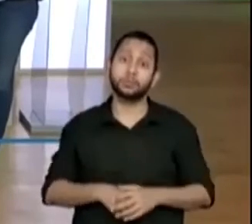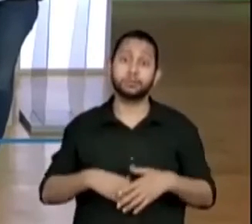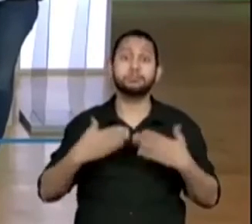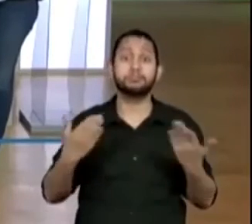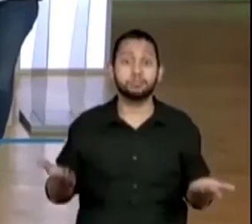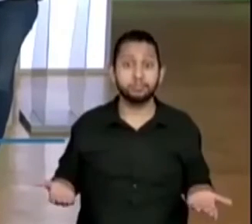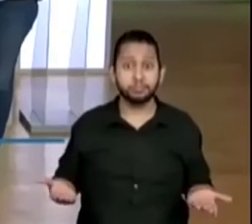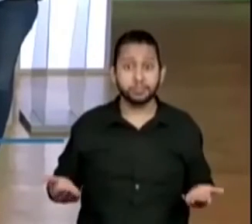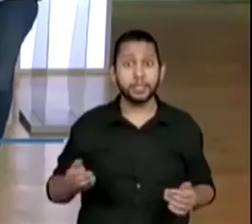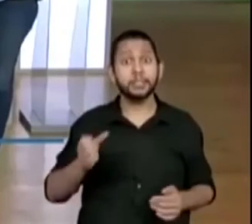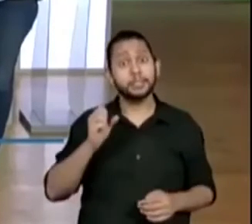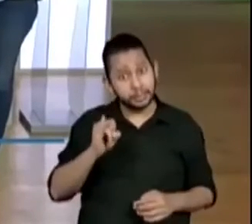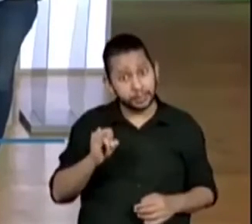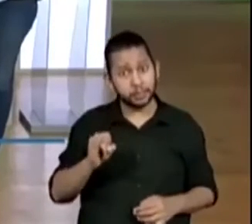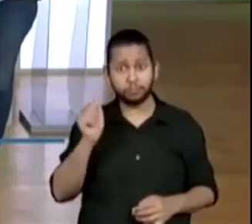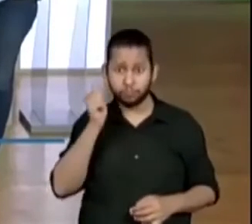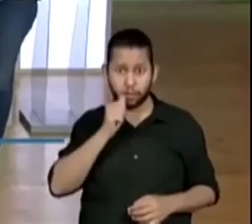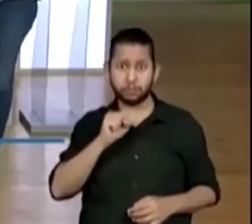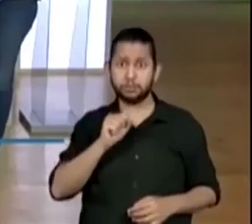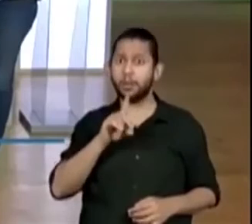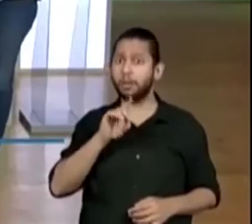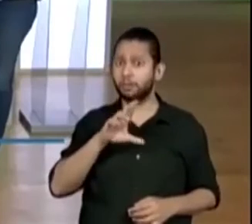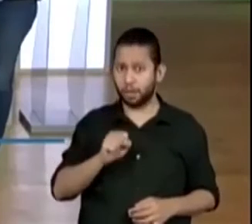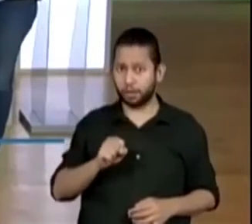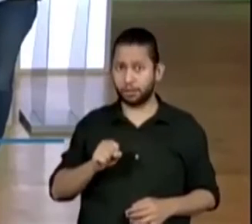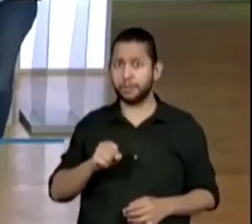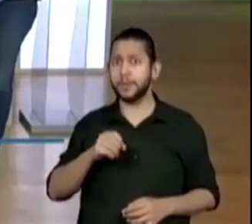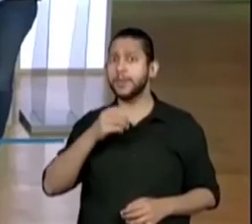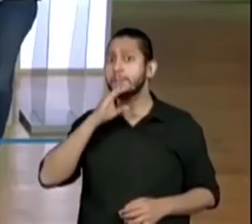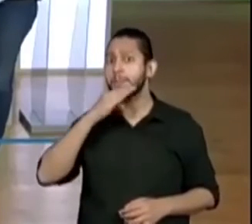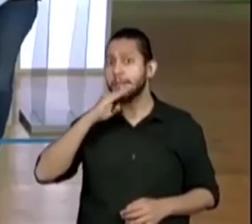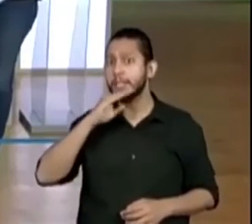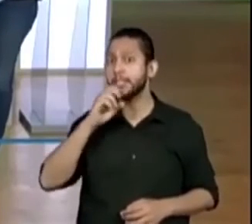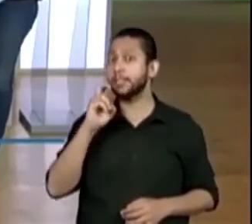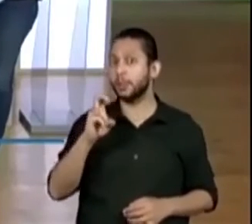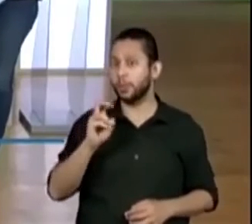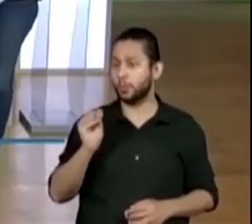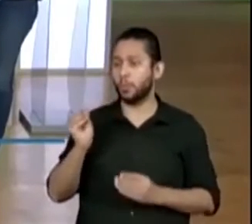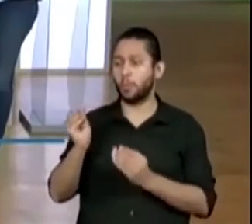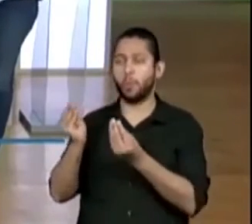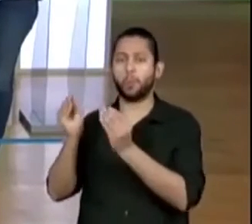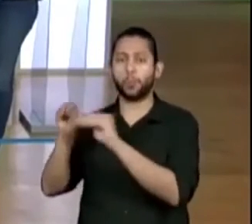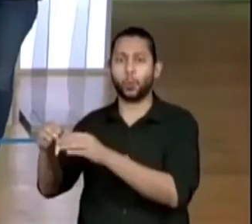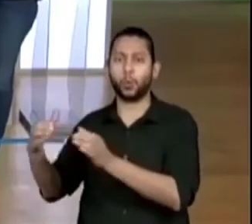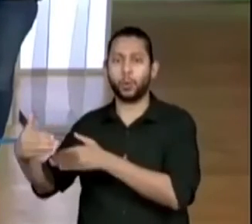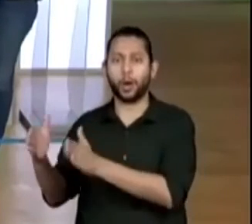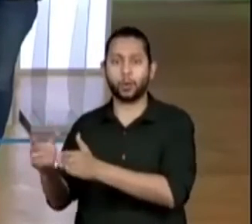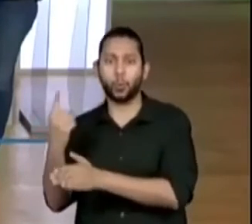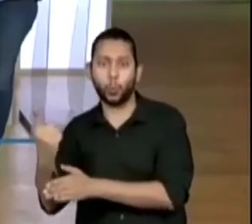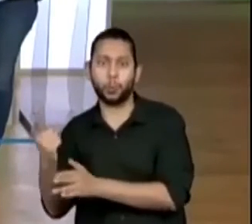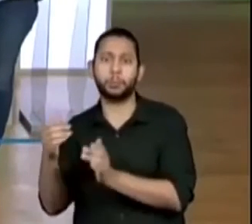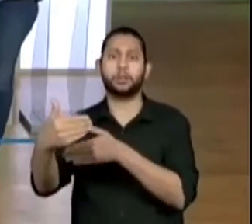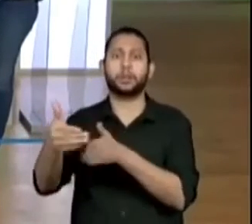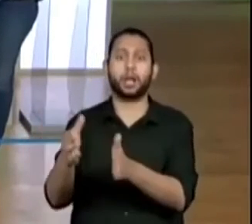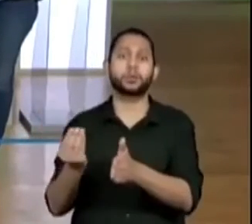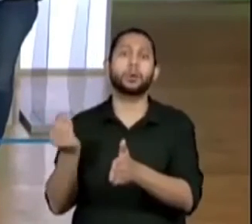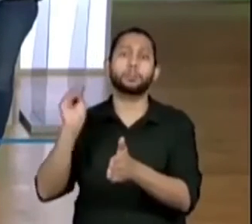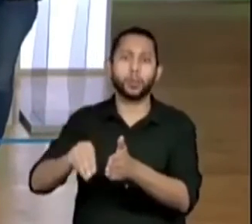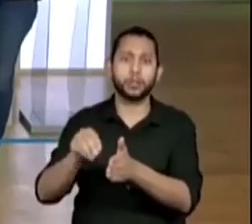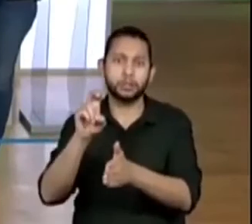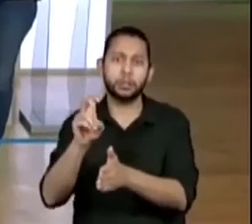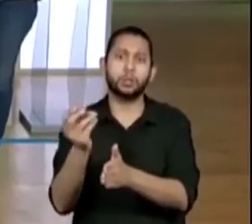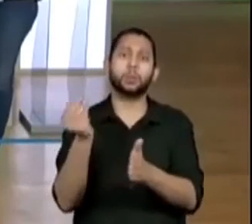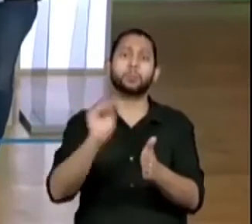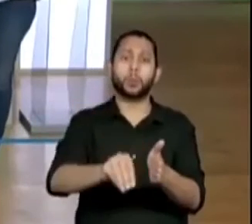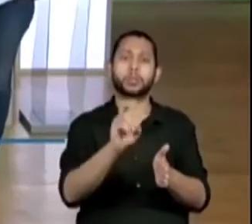mangas tem ao total? São algumas opções. Jogamos no ar aqui, ó. Quem quiser pega, quem quiser use a sua